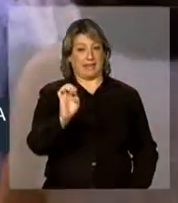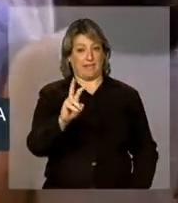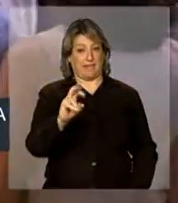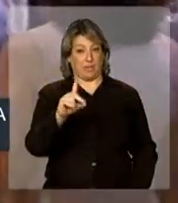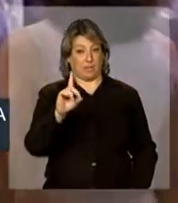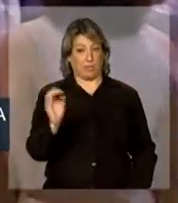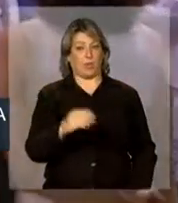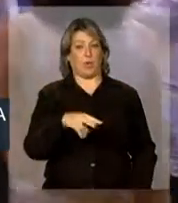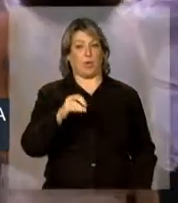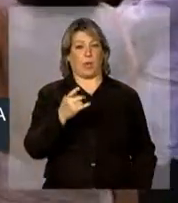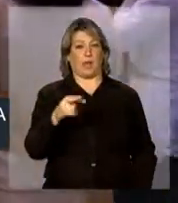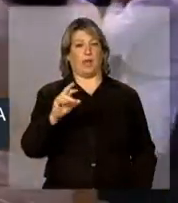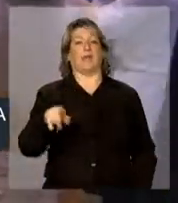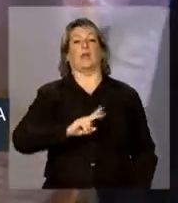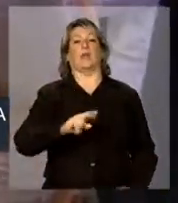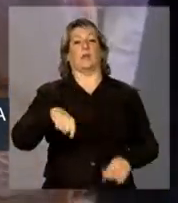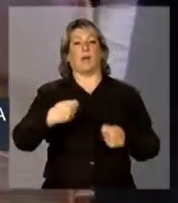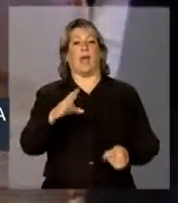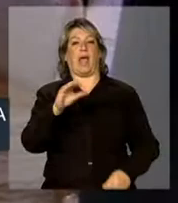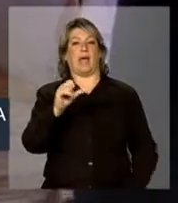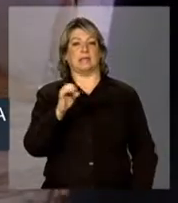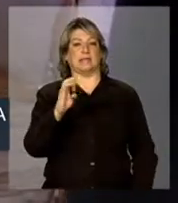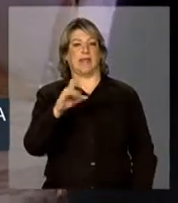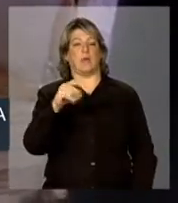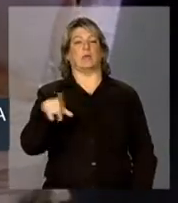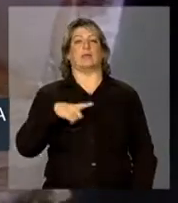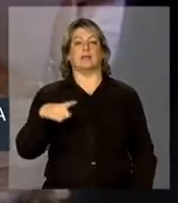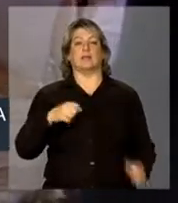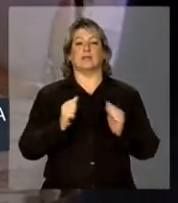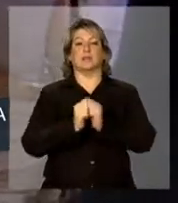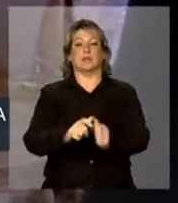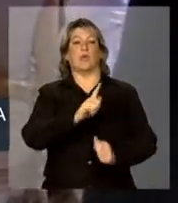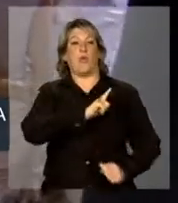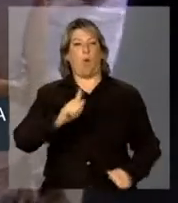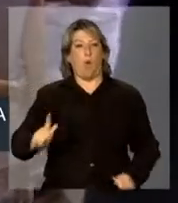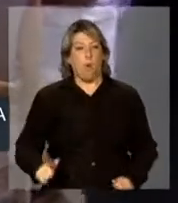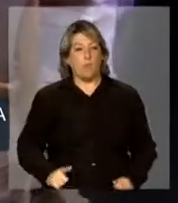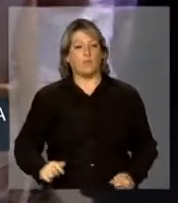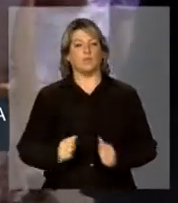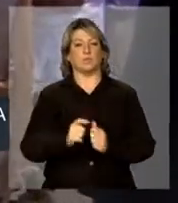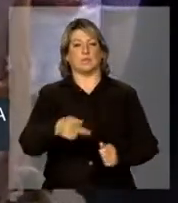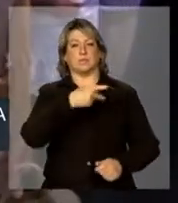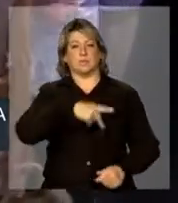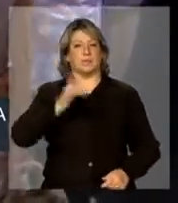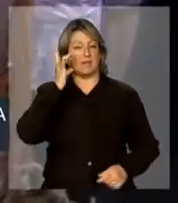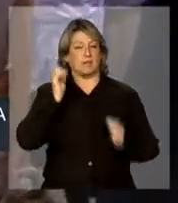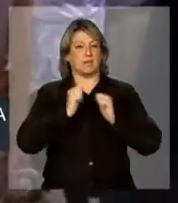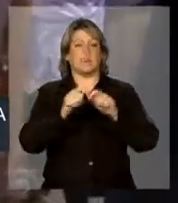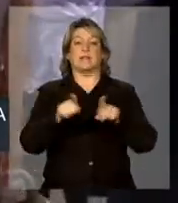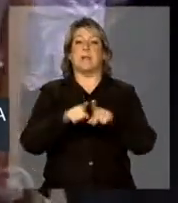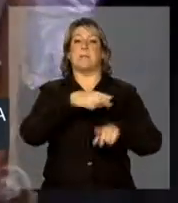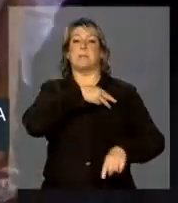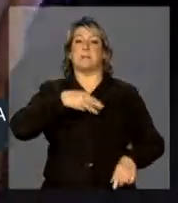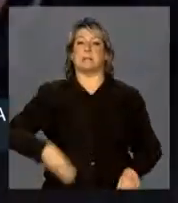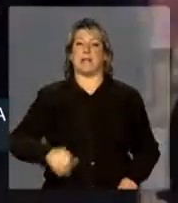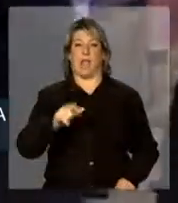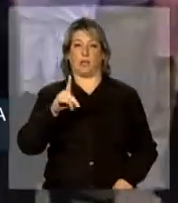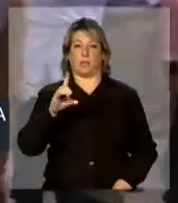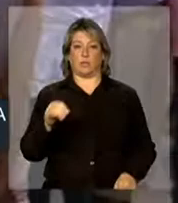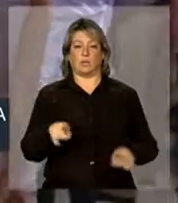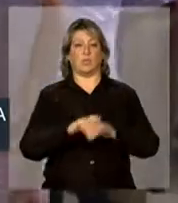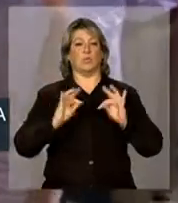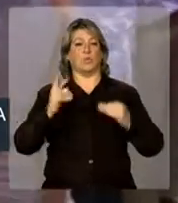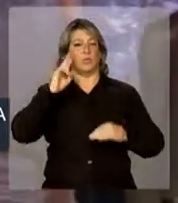do Castelão acompanhada pelo governador do Ceará Cid Gomes e Ministro do esporte Aldo Rebelo e diversas